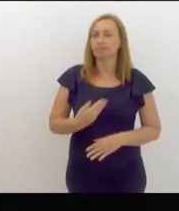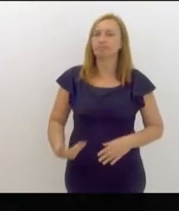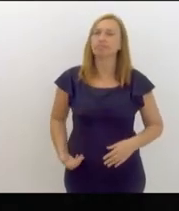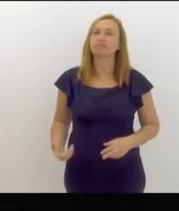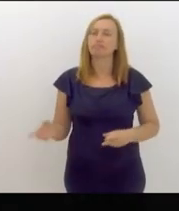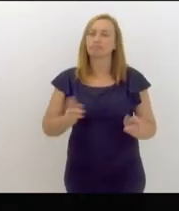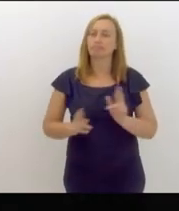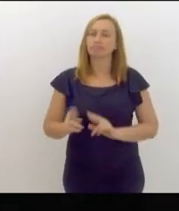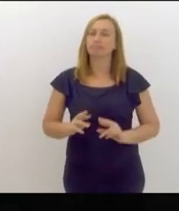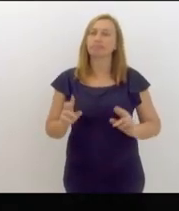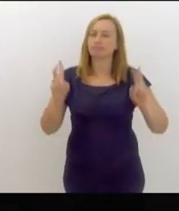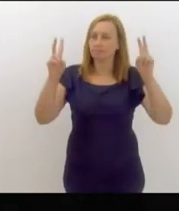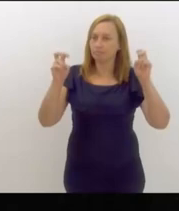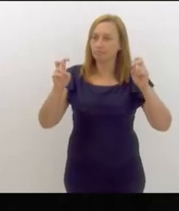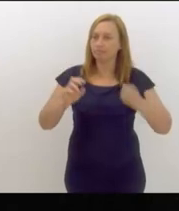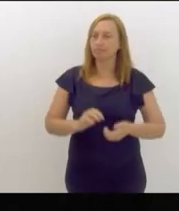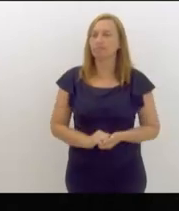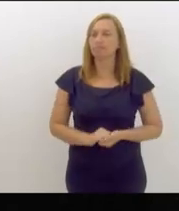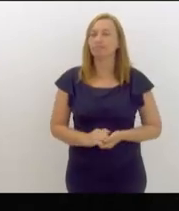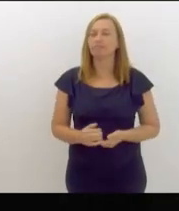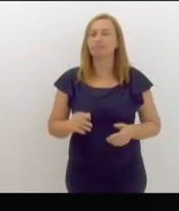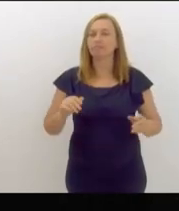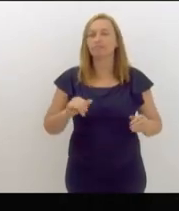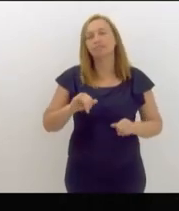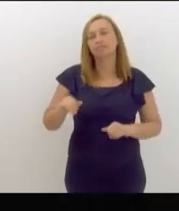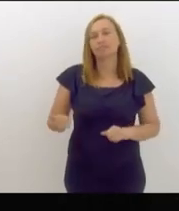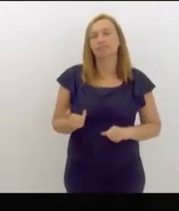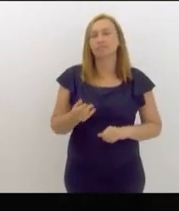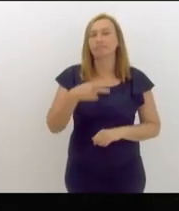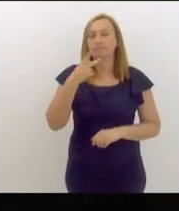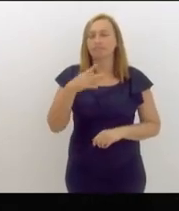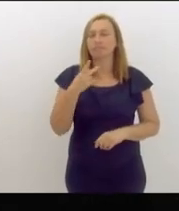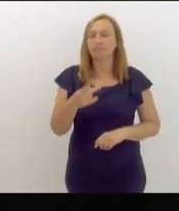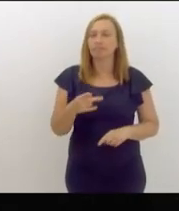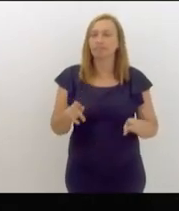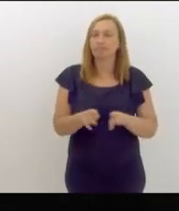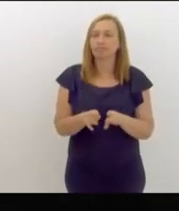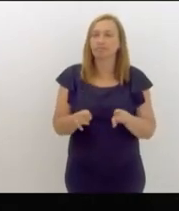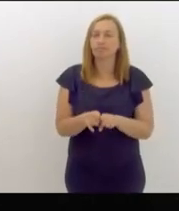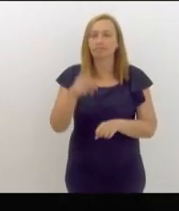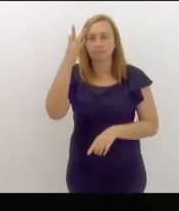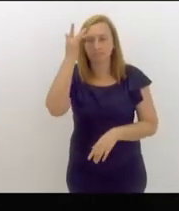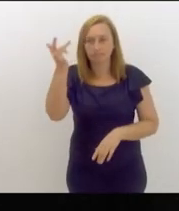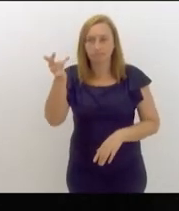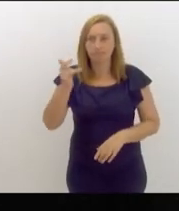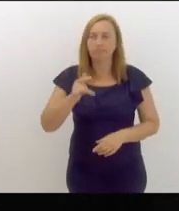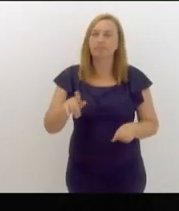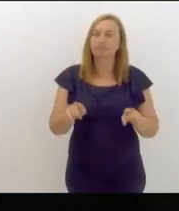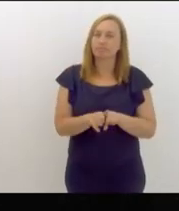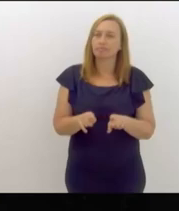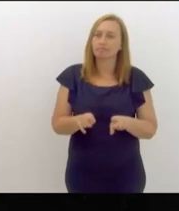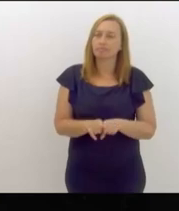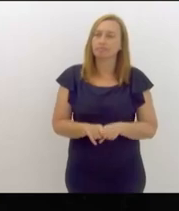isso queria aproveitar o meu tempo presidenta para falar que amanhã também